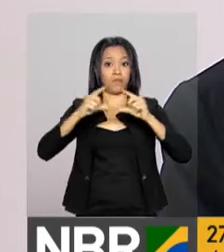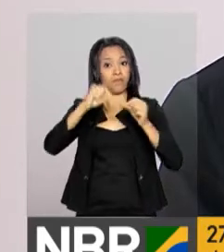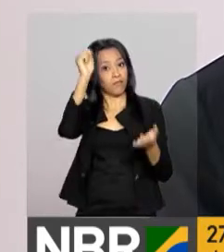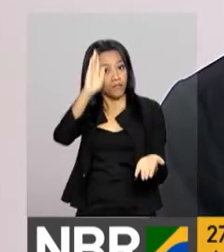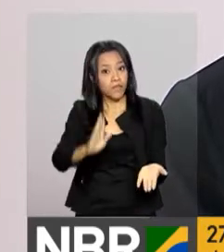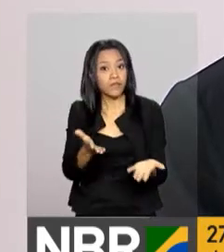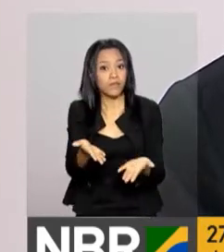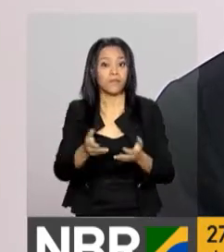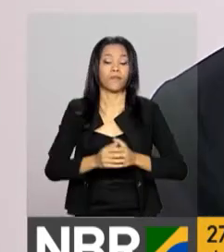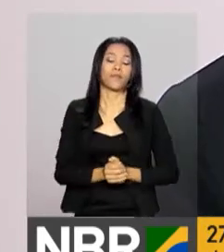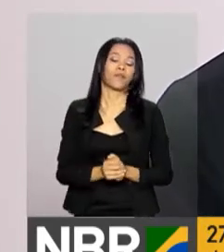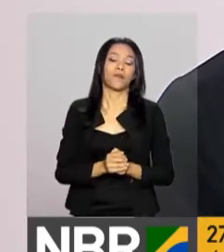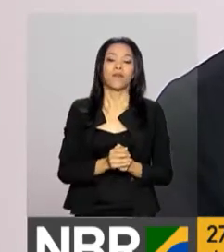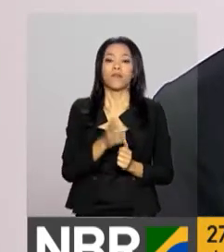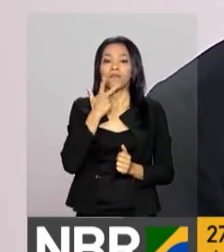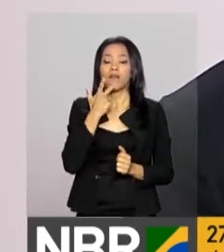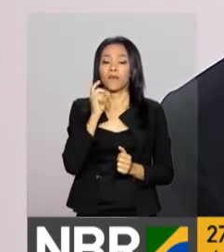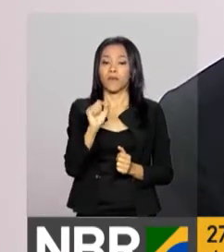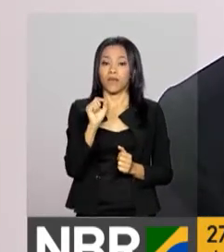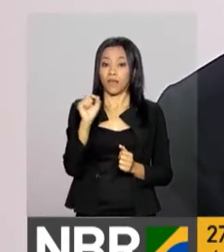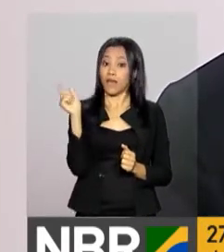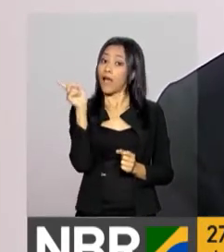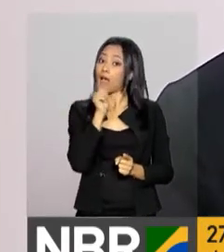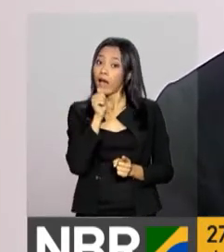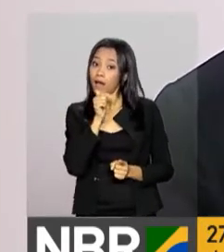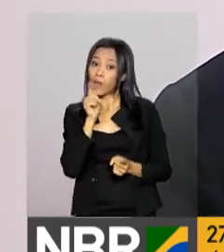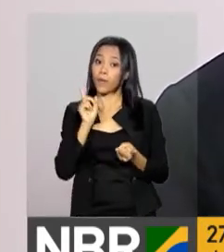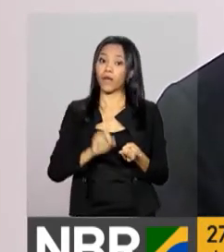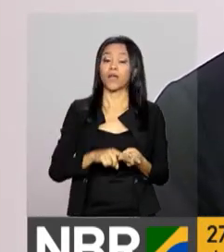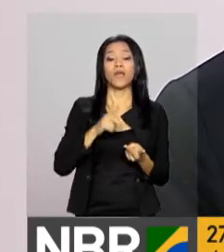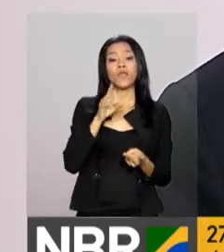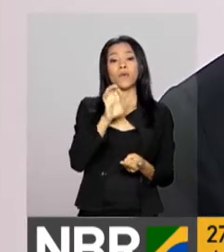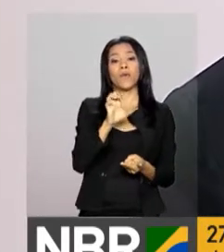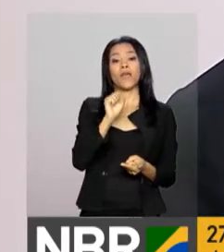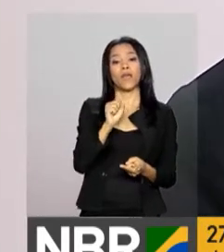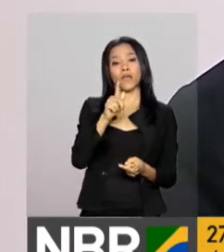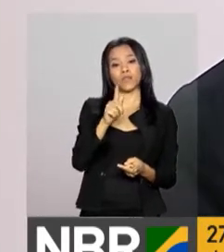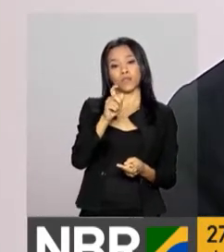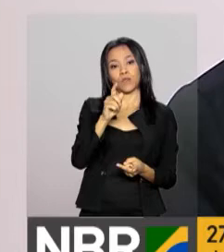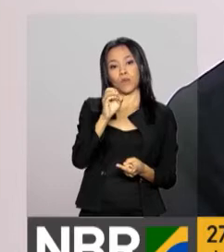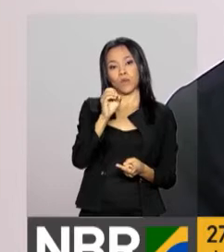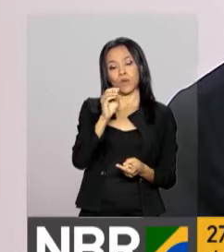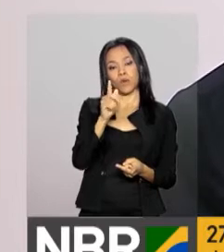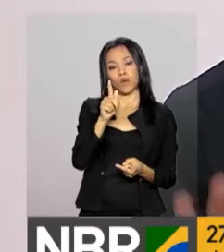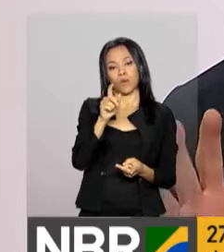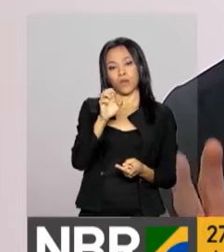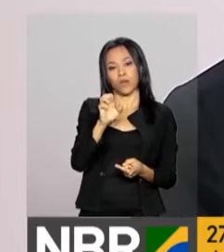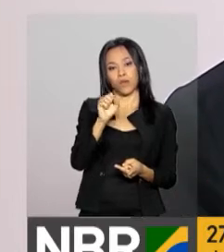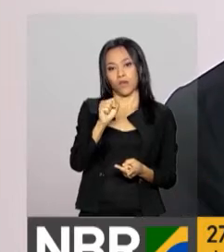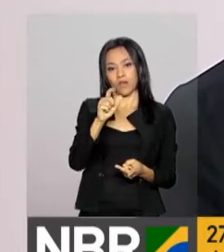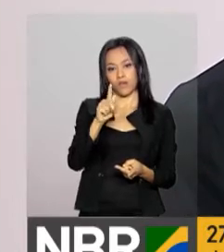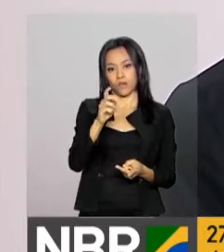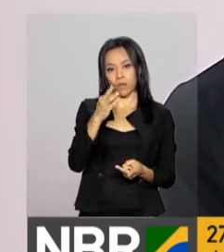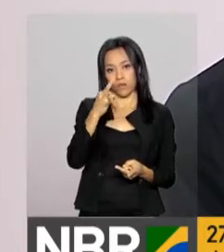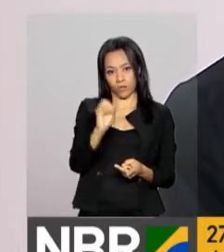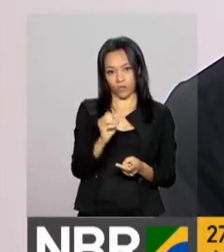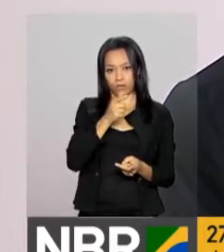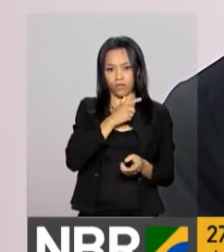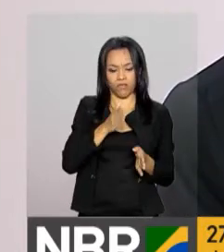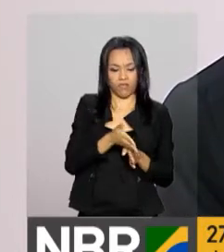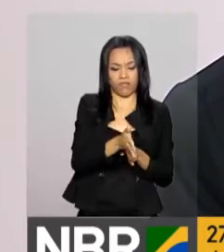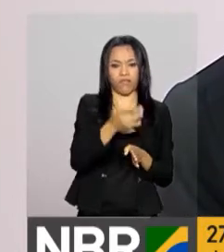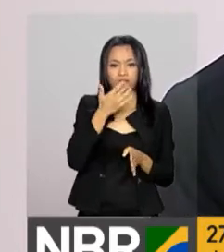portanto que a questão da água e do esgoto é uma coisa importante para o brasil e para o mundo as pessoas aqui compareceram